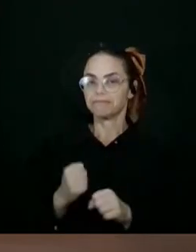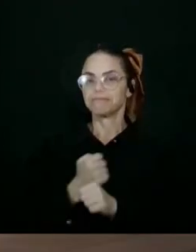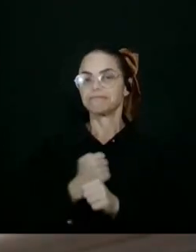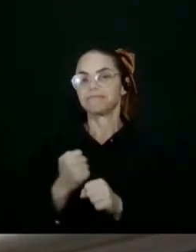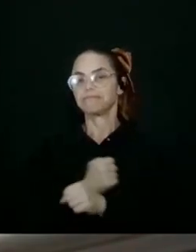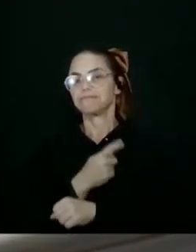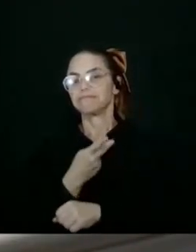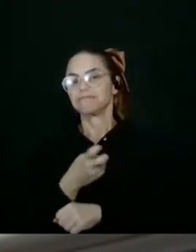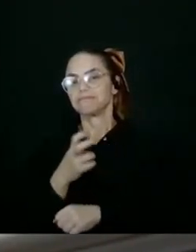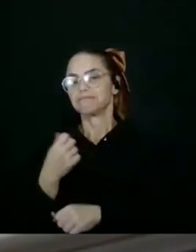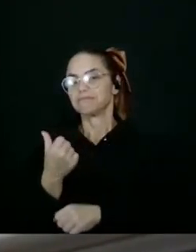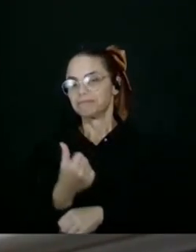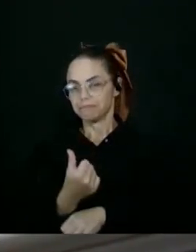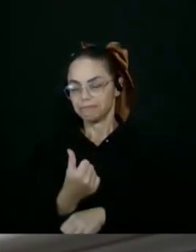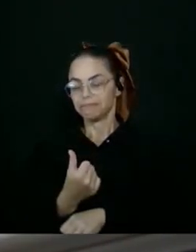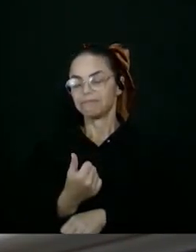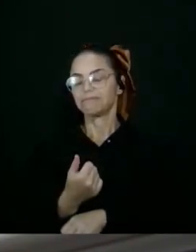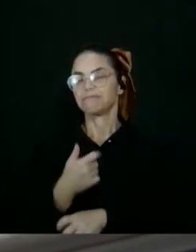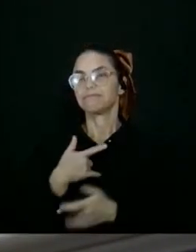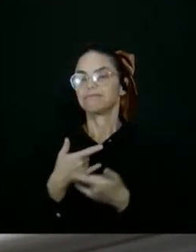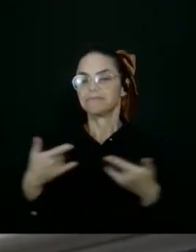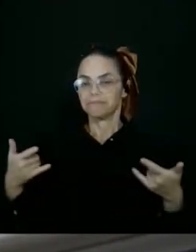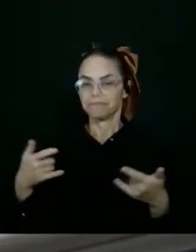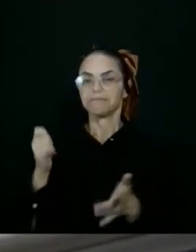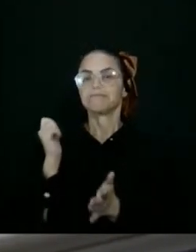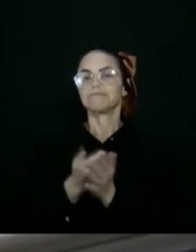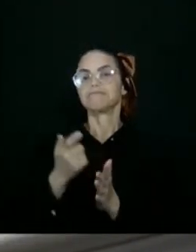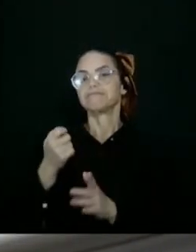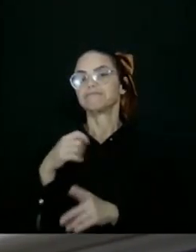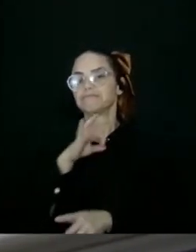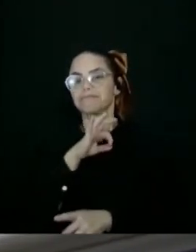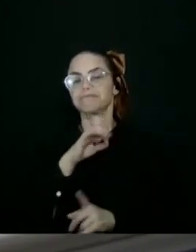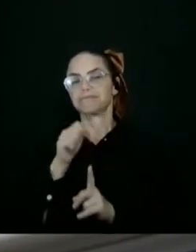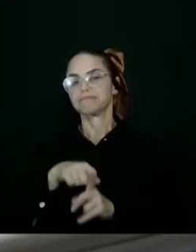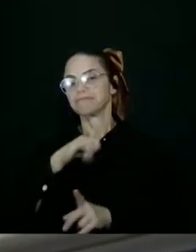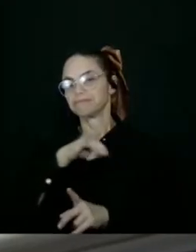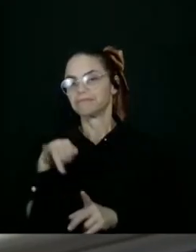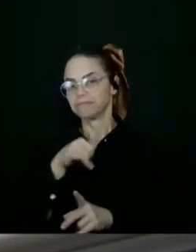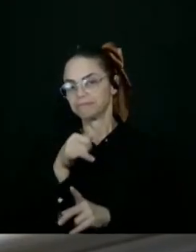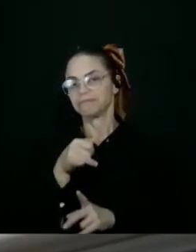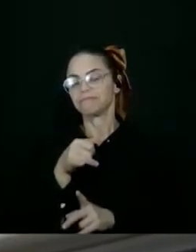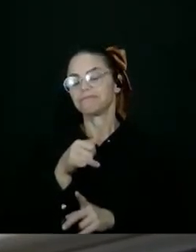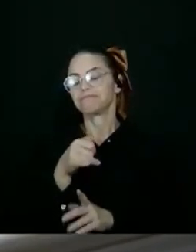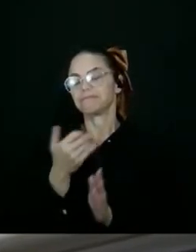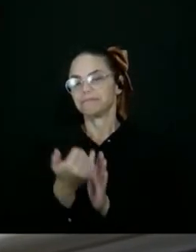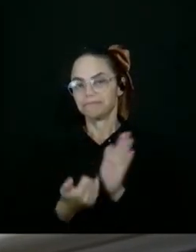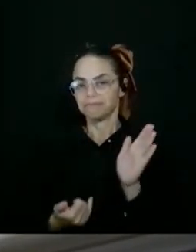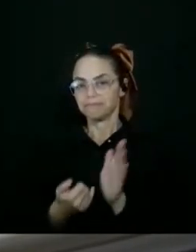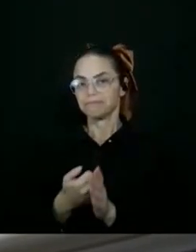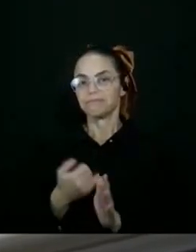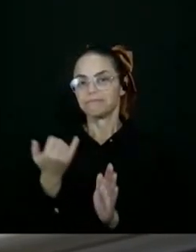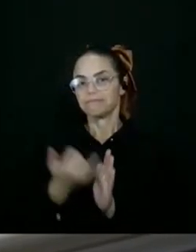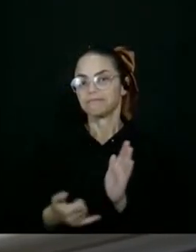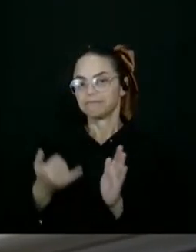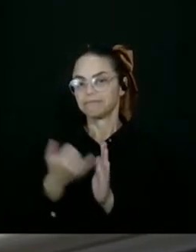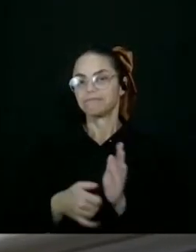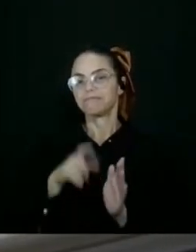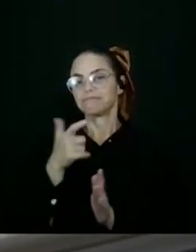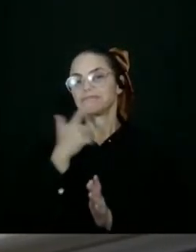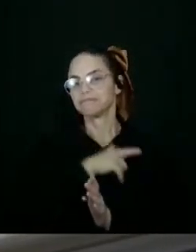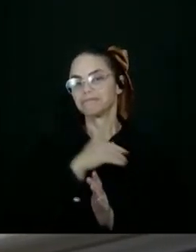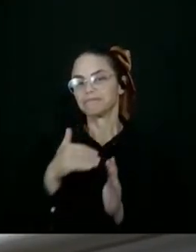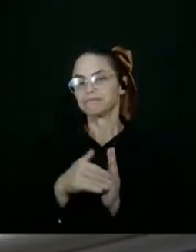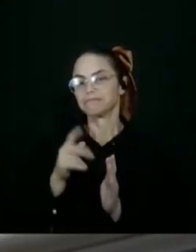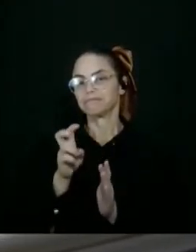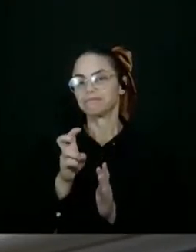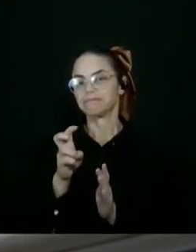2026. Então, a folha de pagamento de janeiro já não conta mais com esse desconto do imposto de renda para quem ganha até R$5.000, é